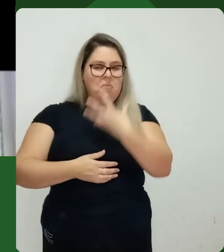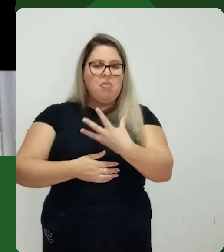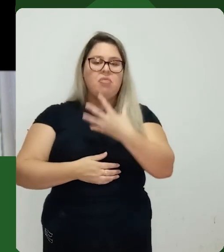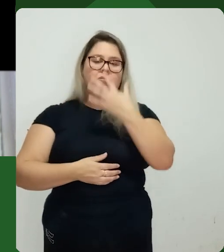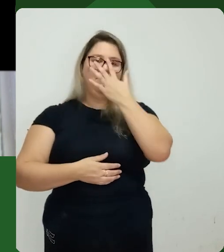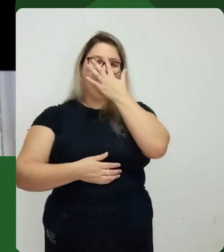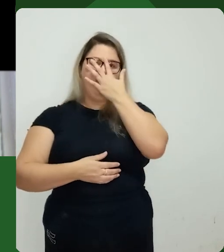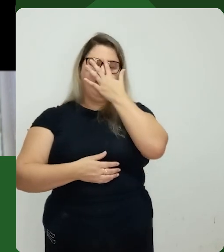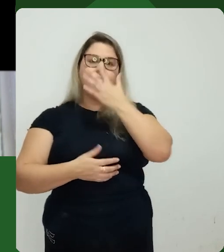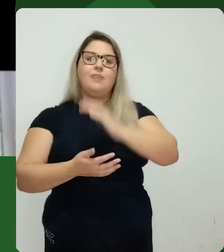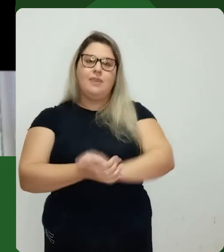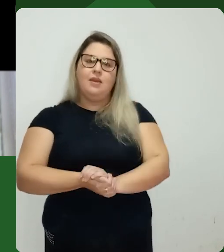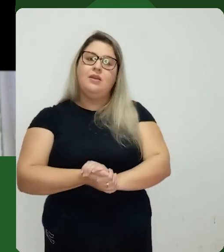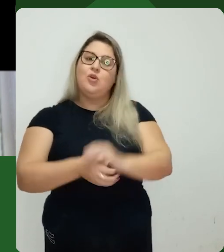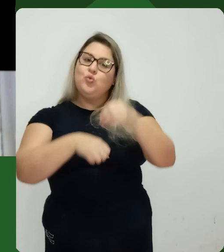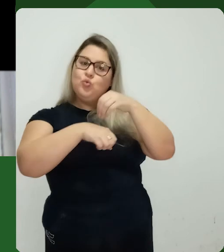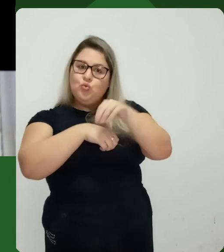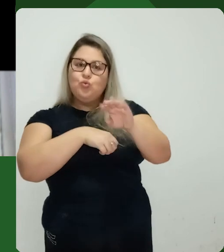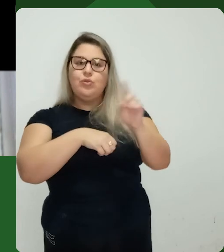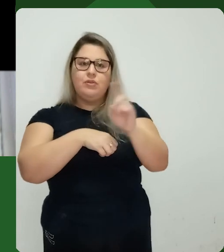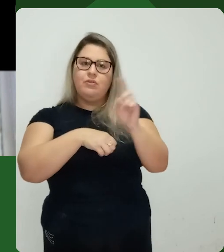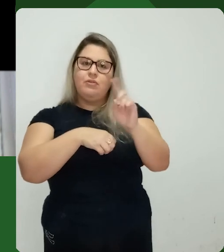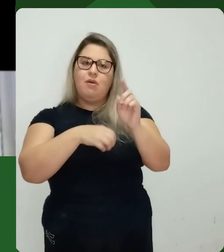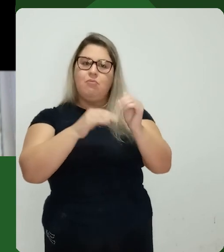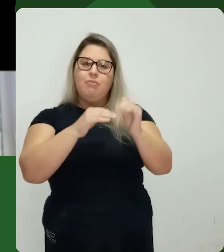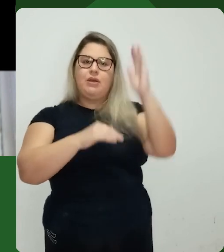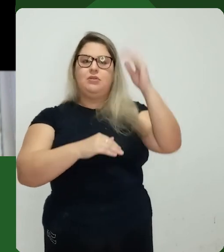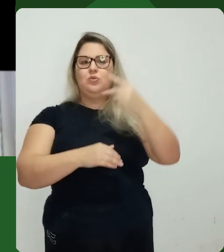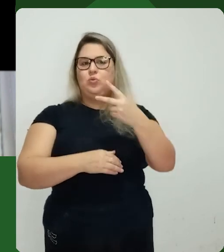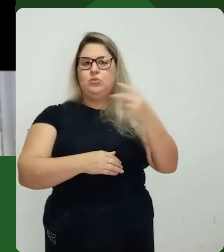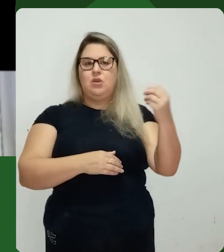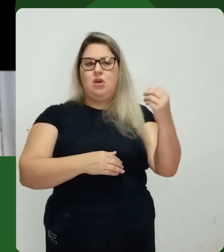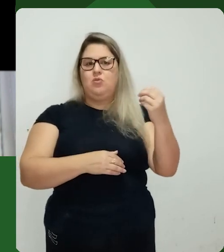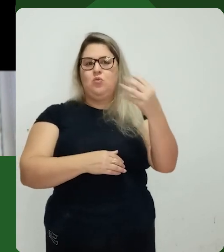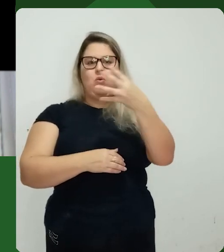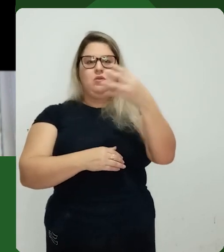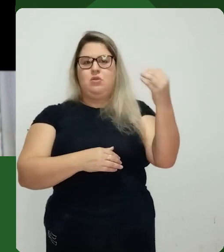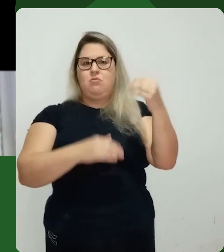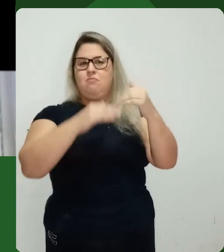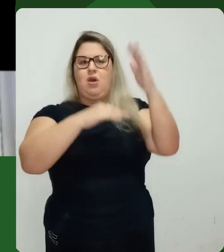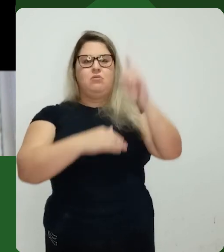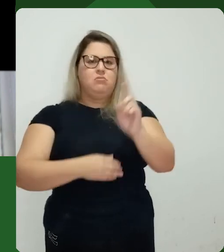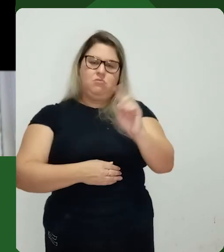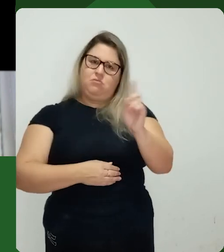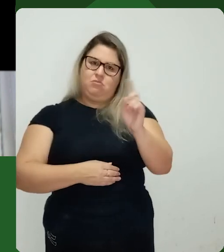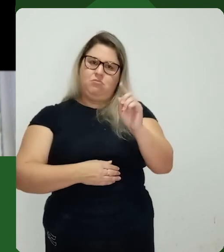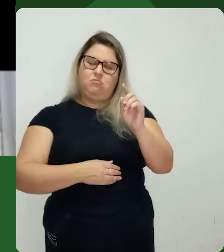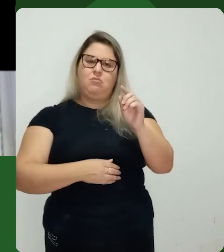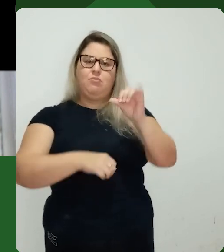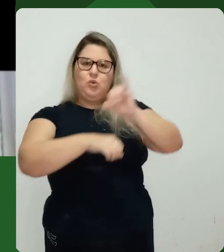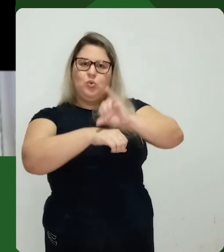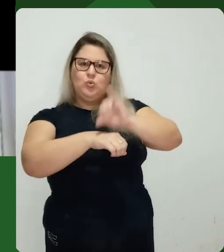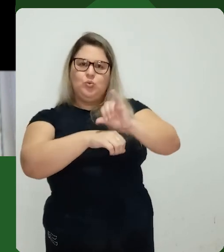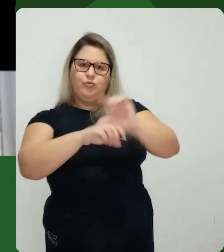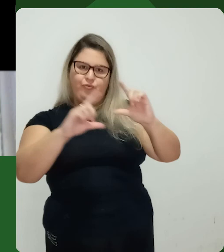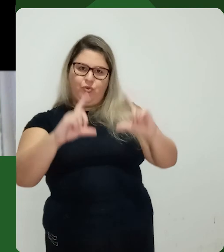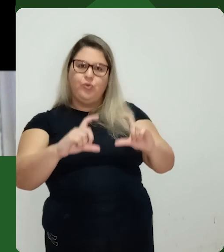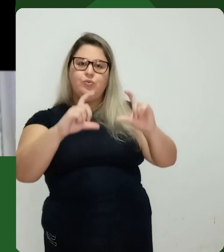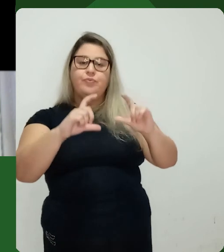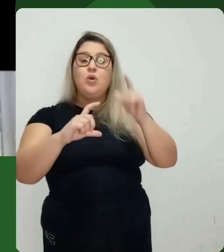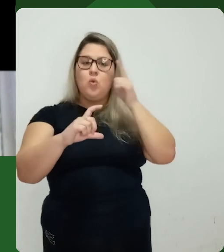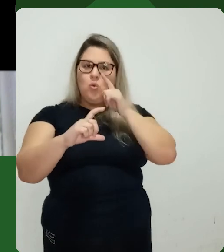aí você trabalha ali com os outros parâmetros, você pode deixar bastante tempo de exposição, que vai funcionar. Mas o ISO, tenta deixar ele mais baixo,